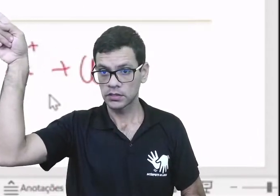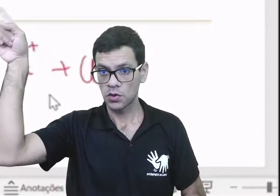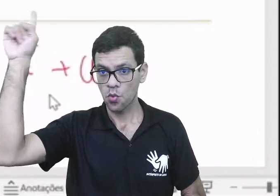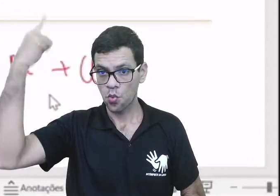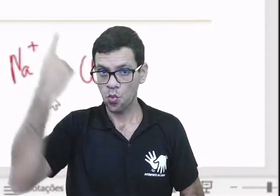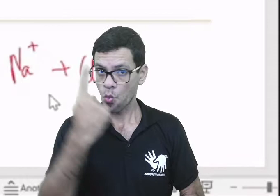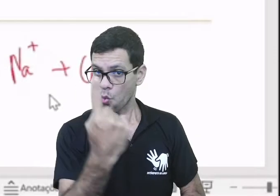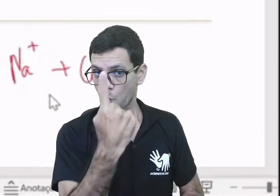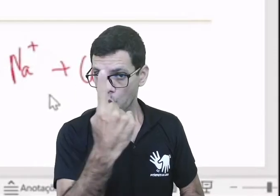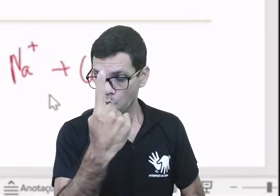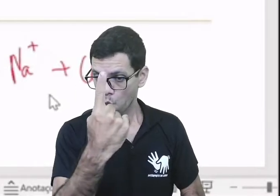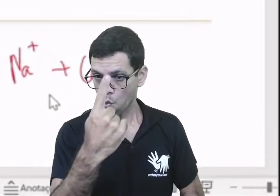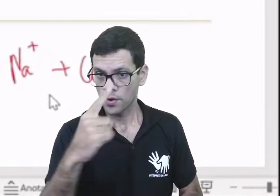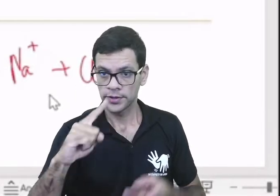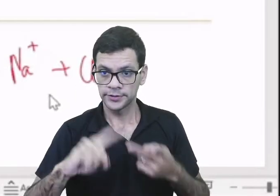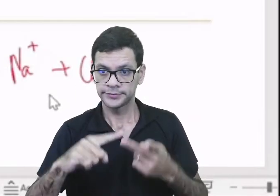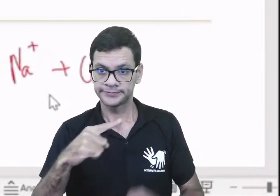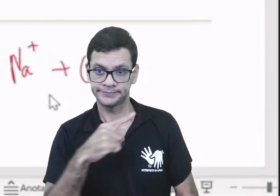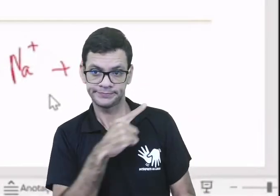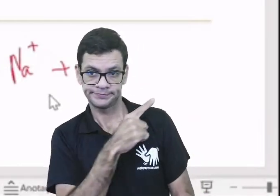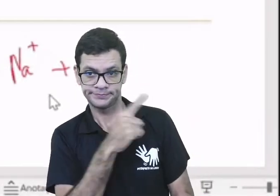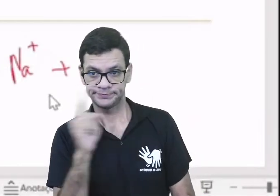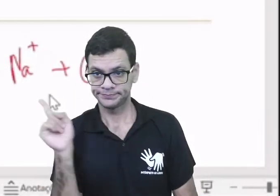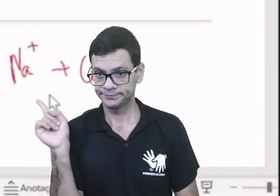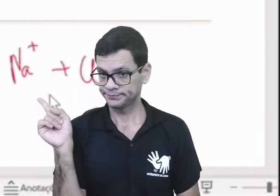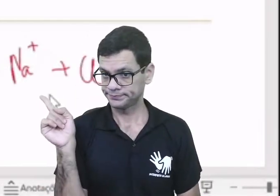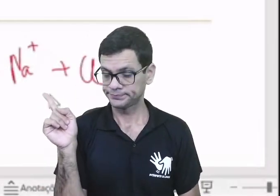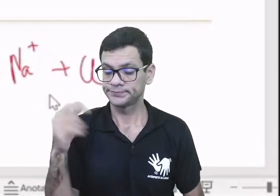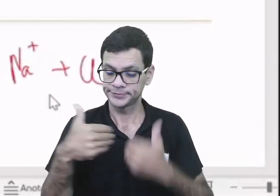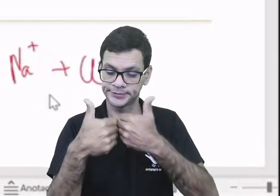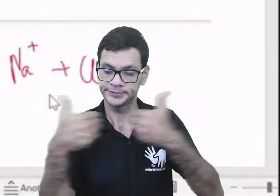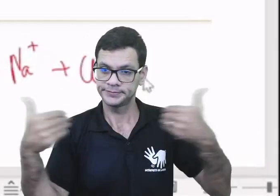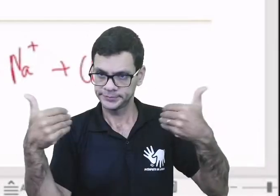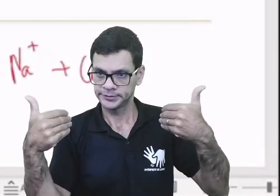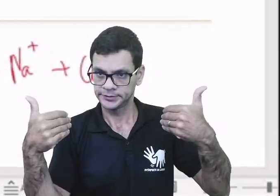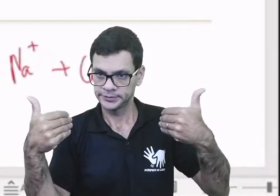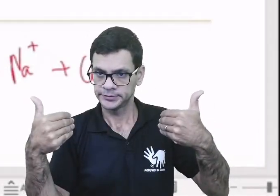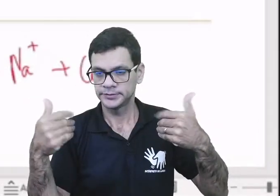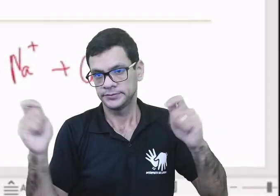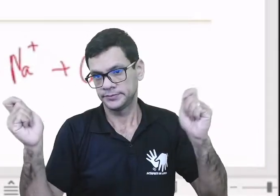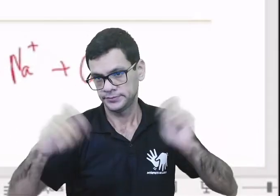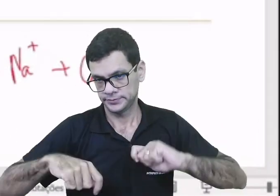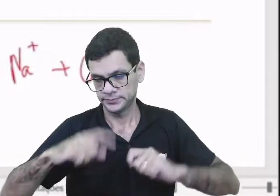também vai influenciar em outras coisas que a gente vai ver mais para frente, tá bom?